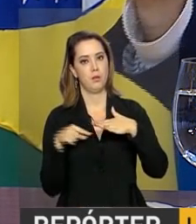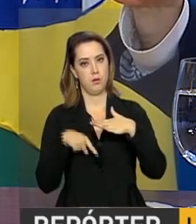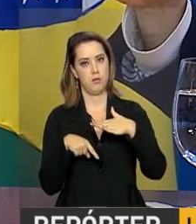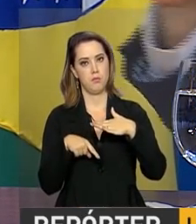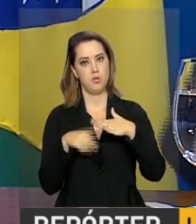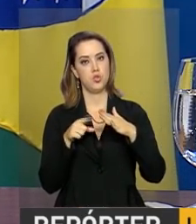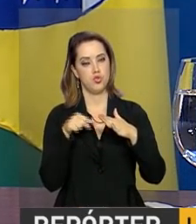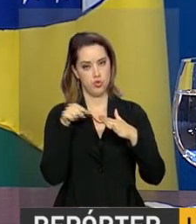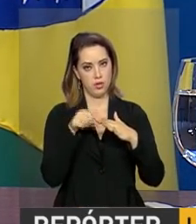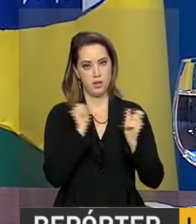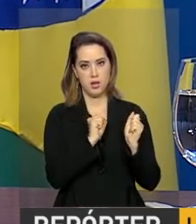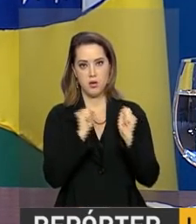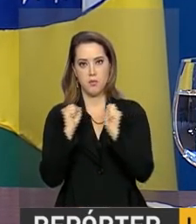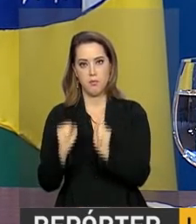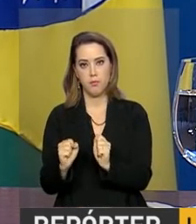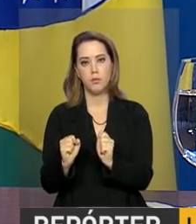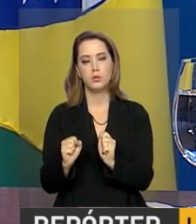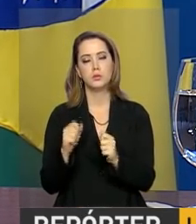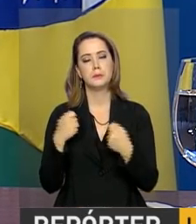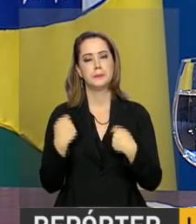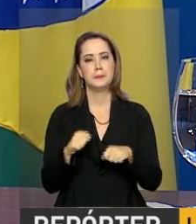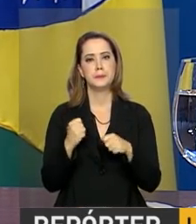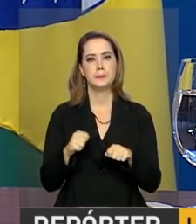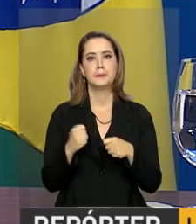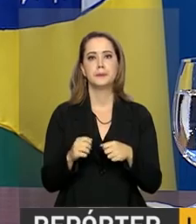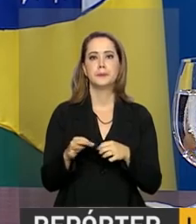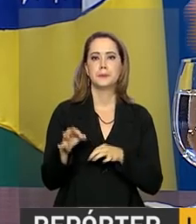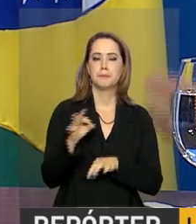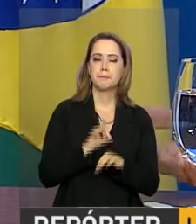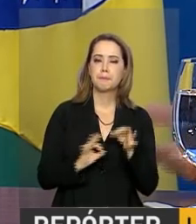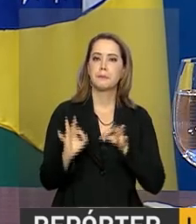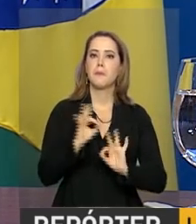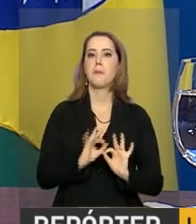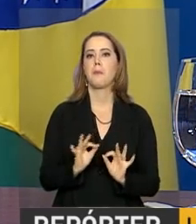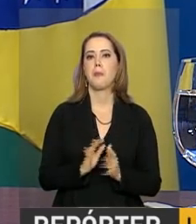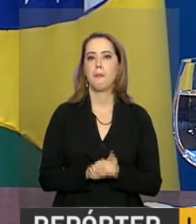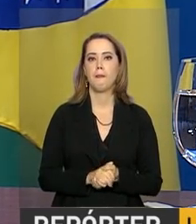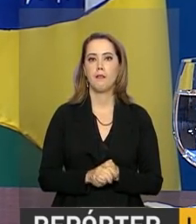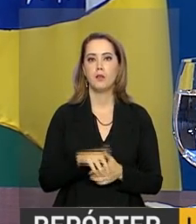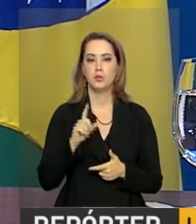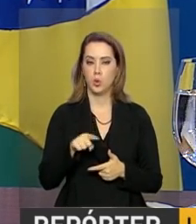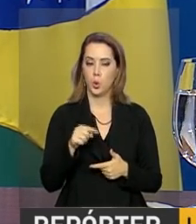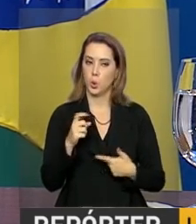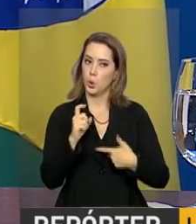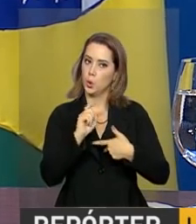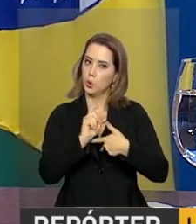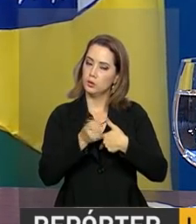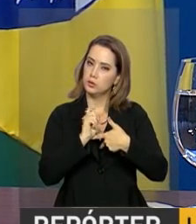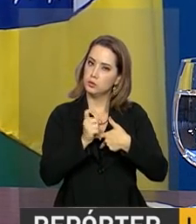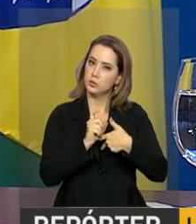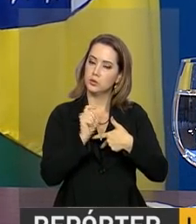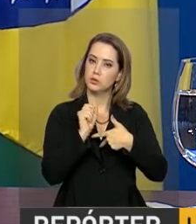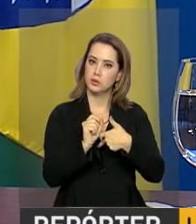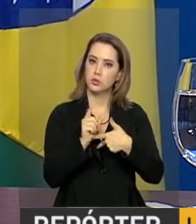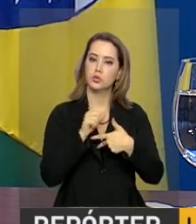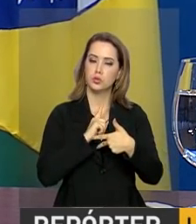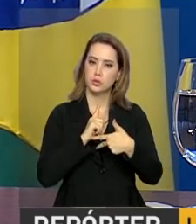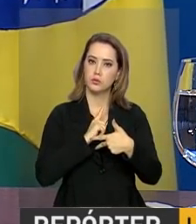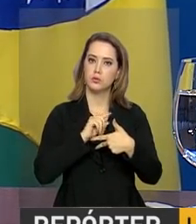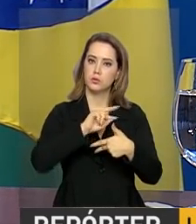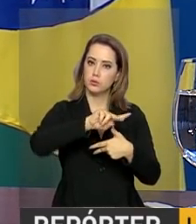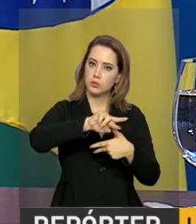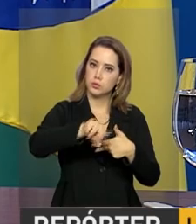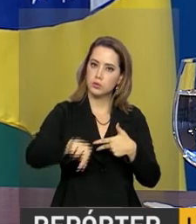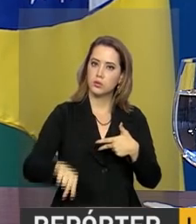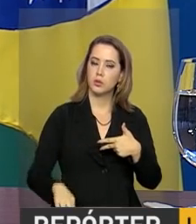poder passa a ter uma série de restrições. No caso do poder executivo, dis restrições adicionais.